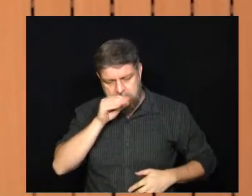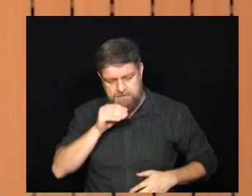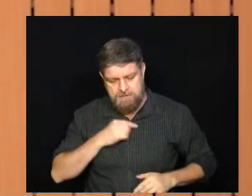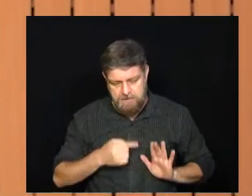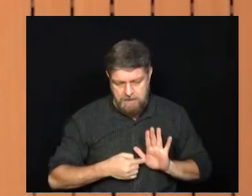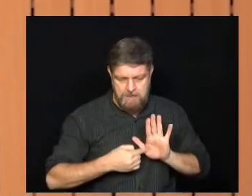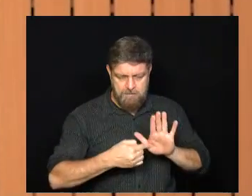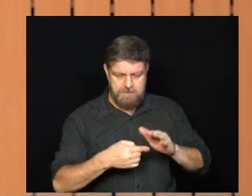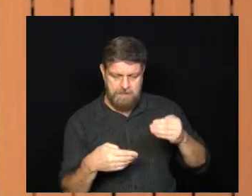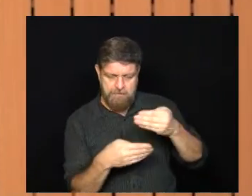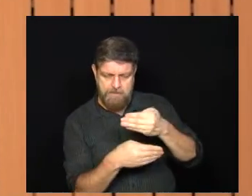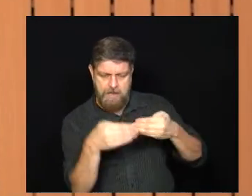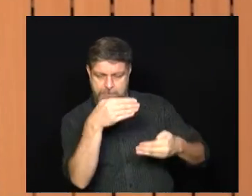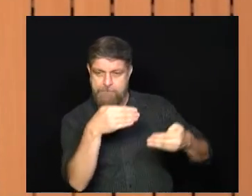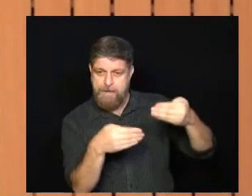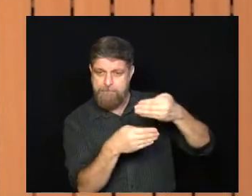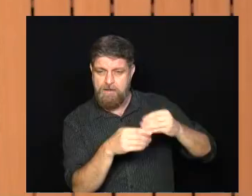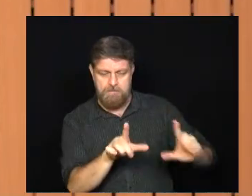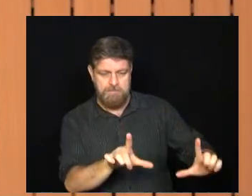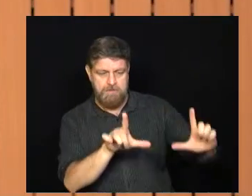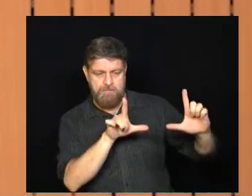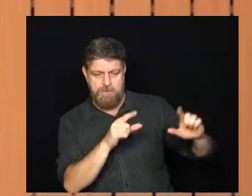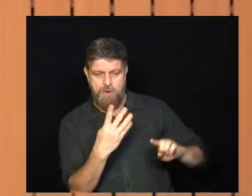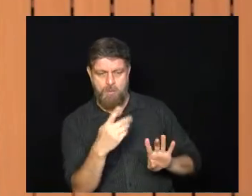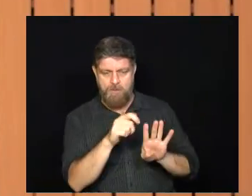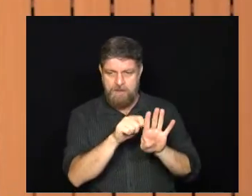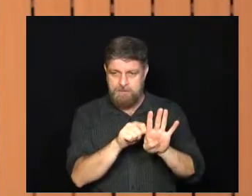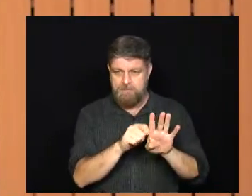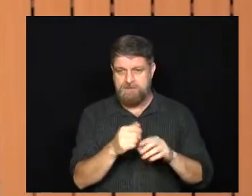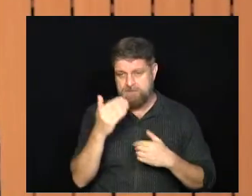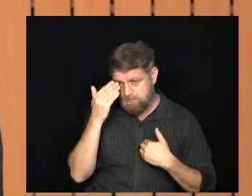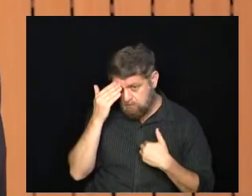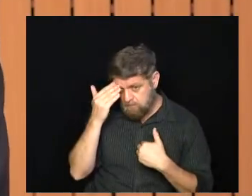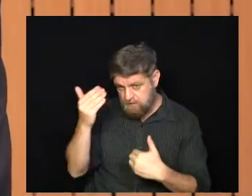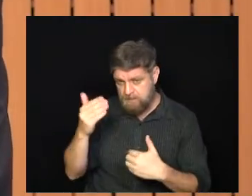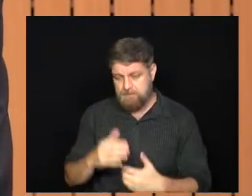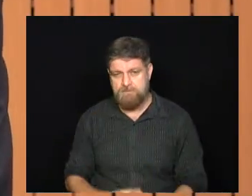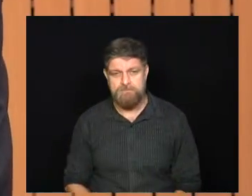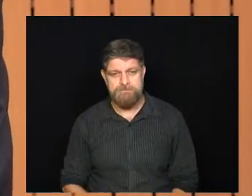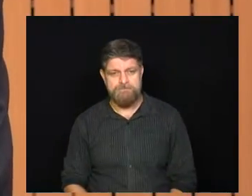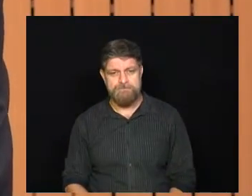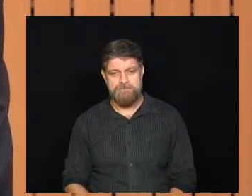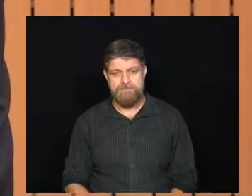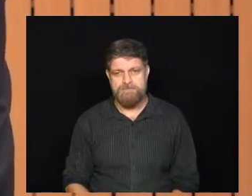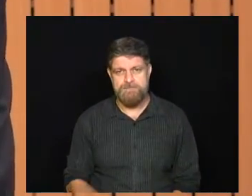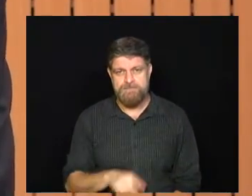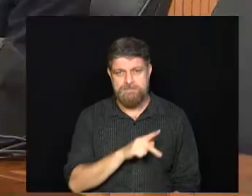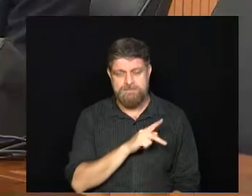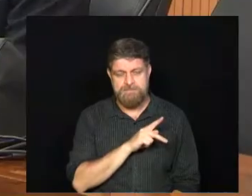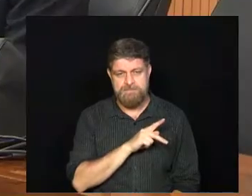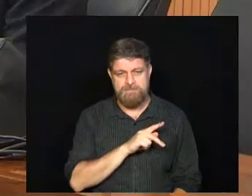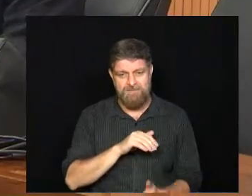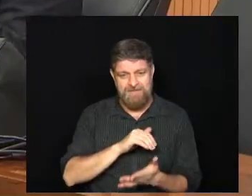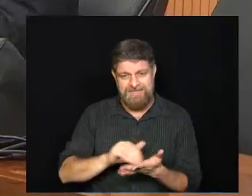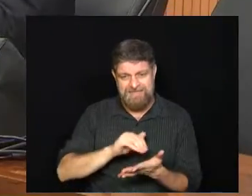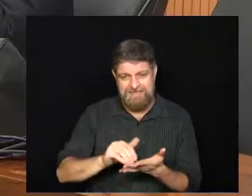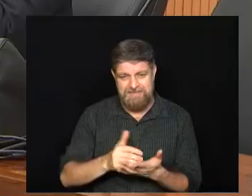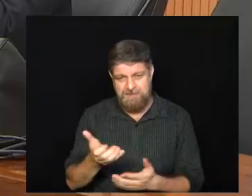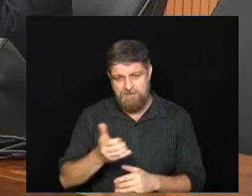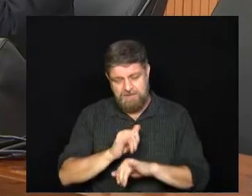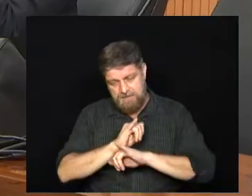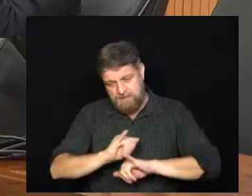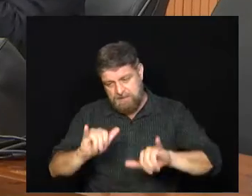apresentar as questões do quadrimestre. Muito obrigado. Obrigado, secretário. Dizer que ao público que estamos